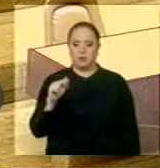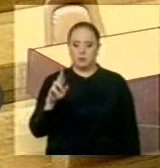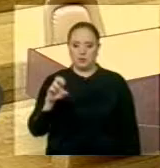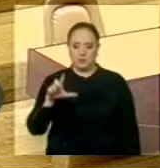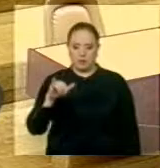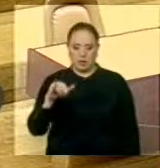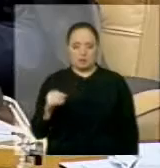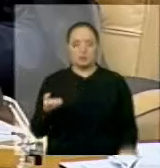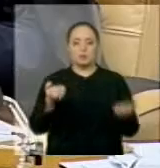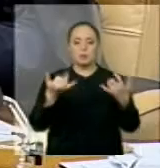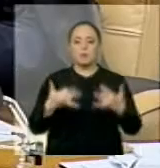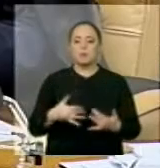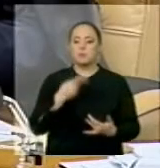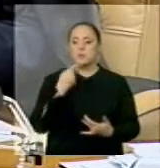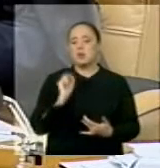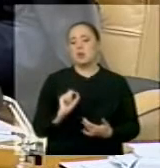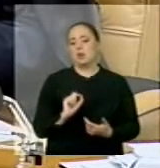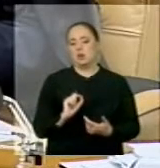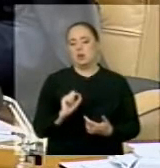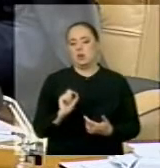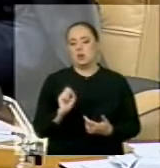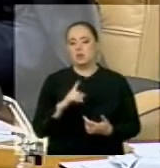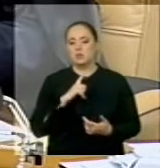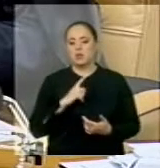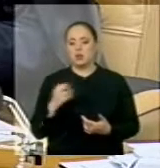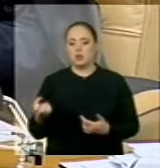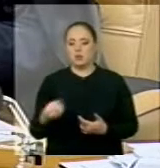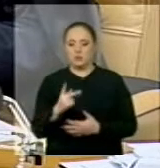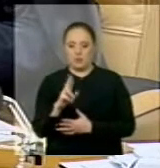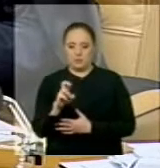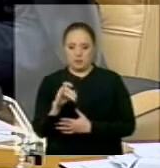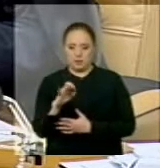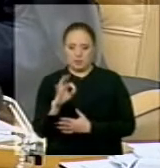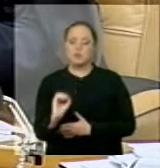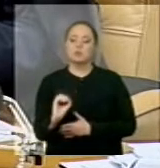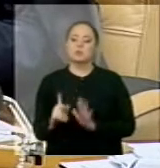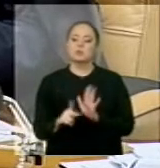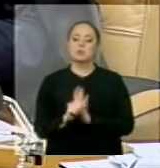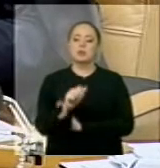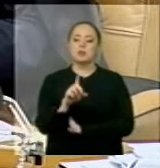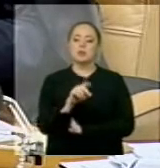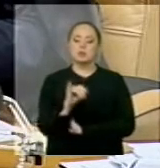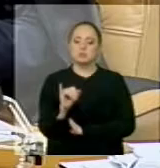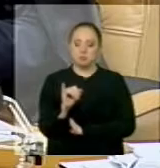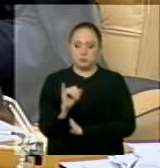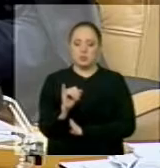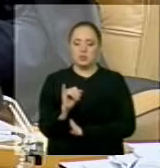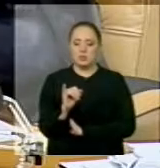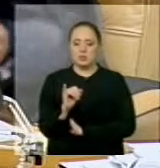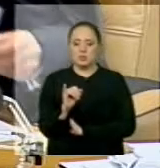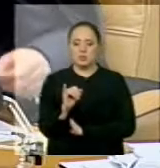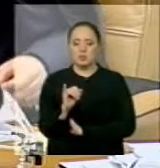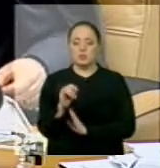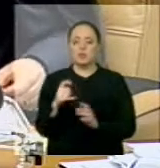restou assentado, uma vez suplantado, mediante novo preceito, ato atacado na ação direta e constitucionalidade, cumpre